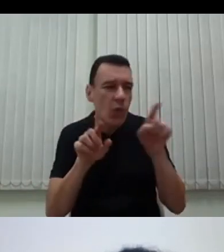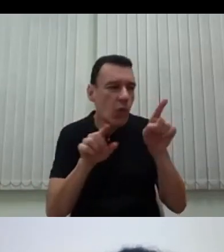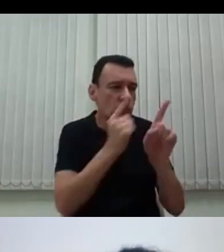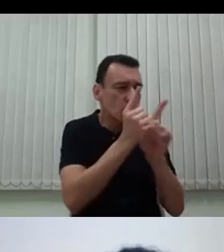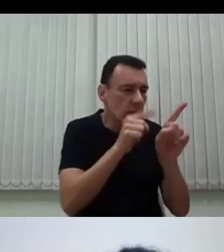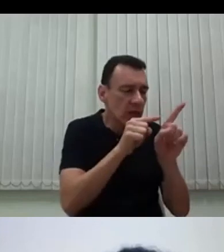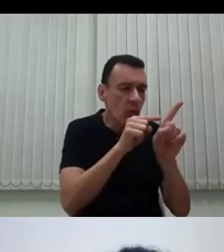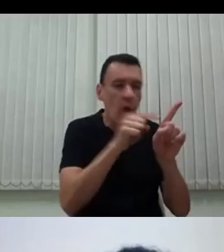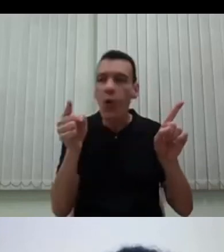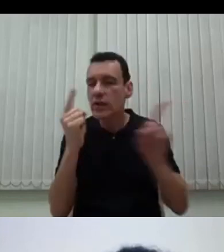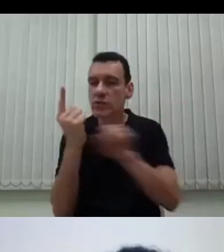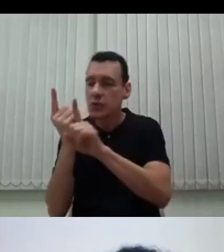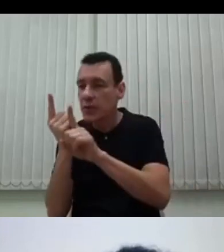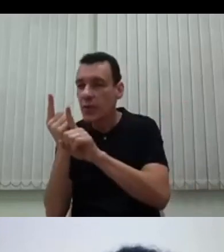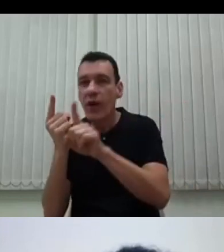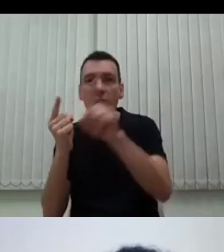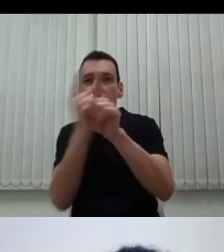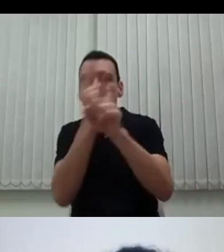um tempinho para...